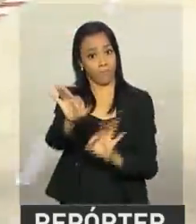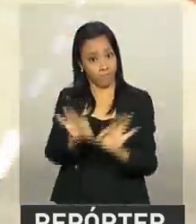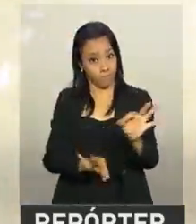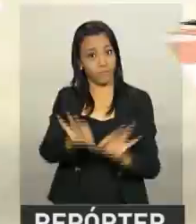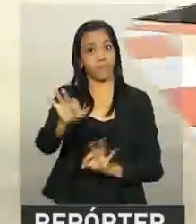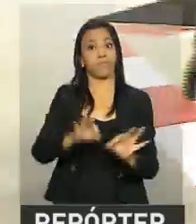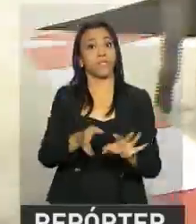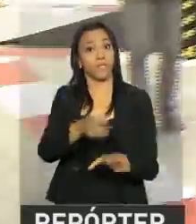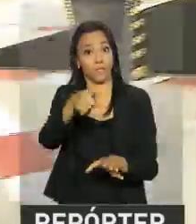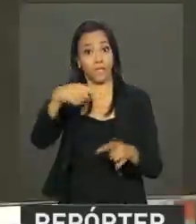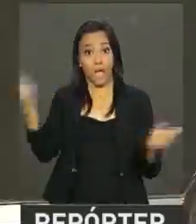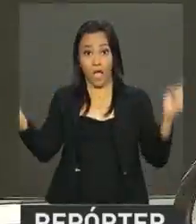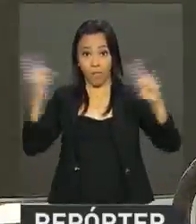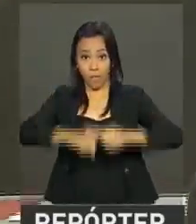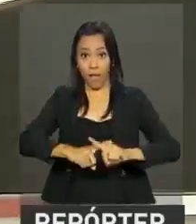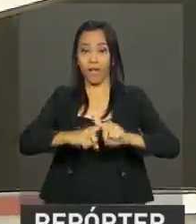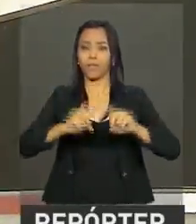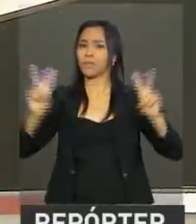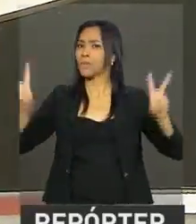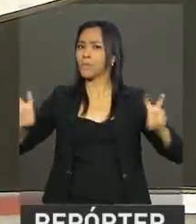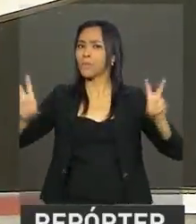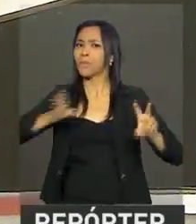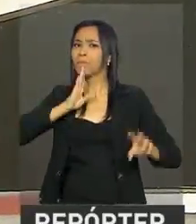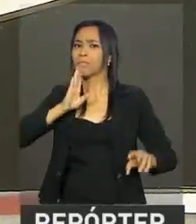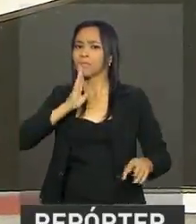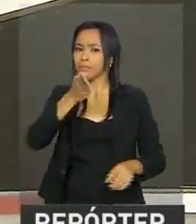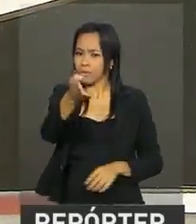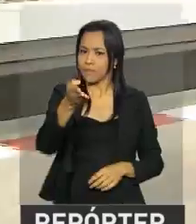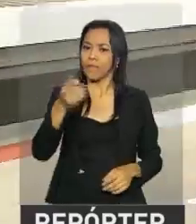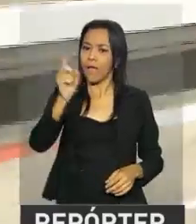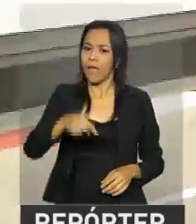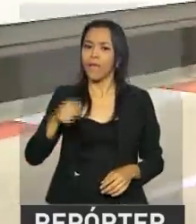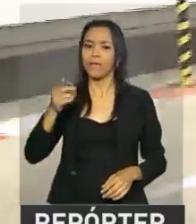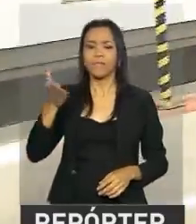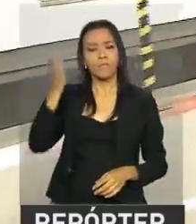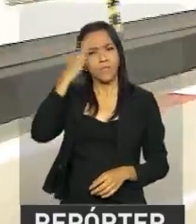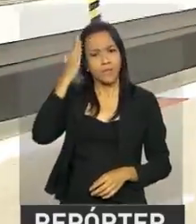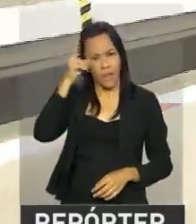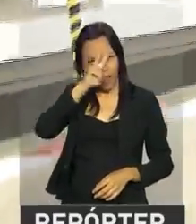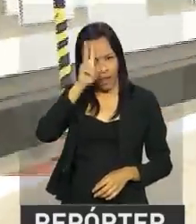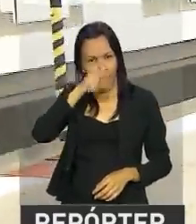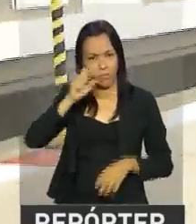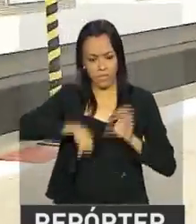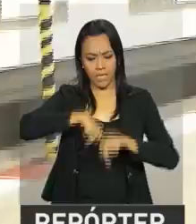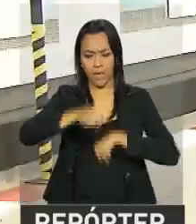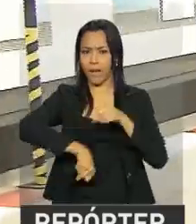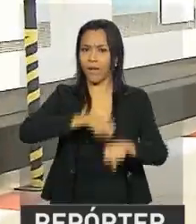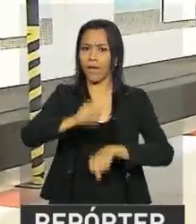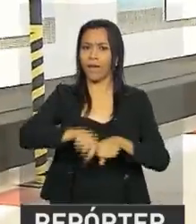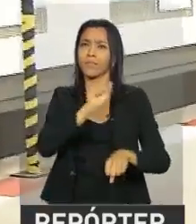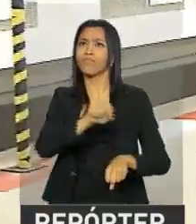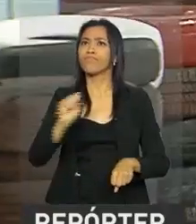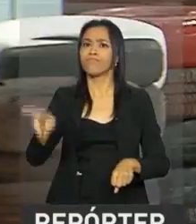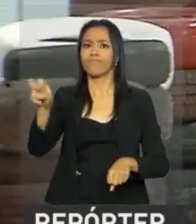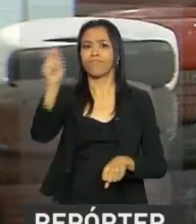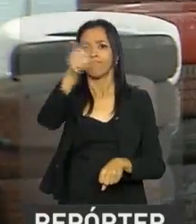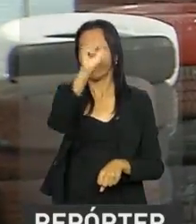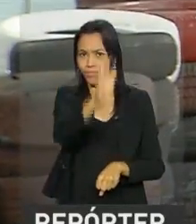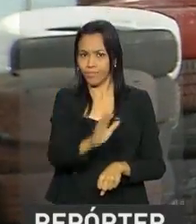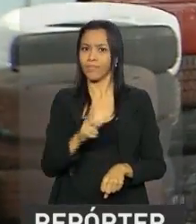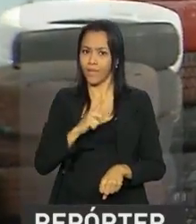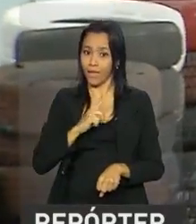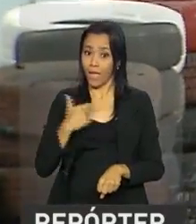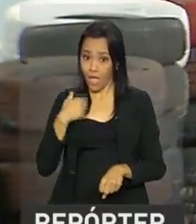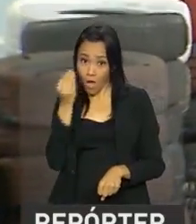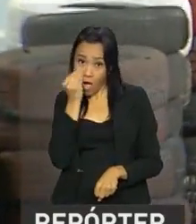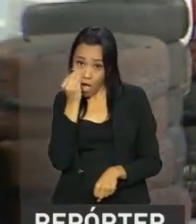do Conhecimento deste ano. A ideia do veículo é ser compartilhado, como aquelas bicicletas que já existem em muitas cidades do país. Até